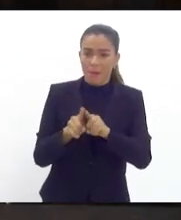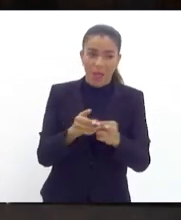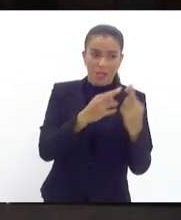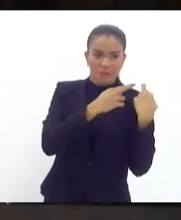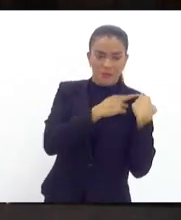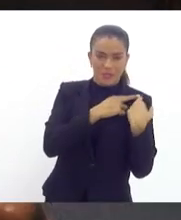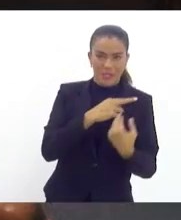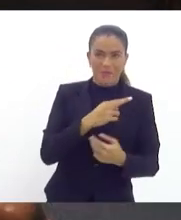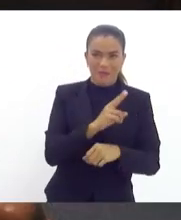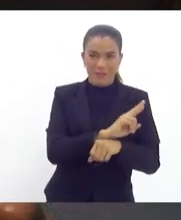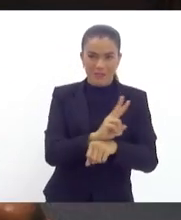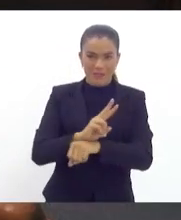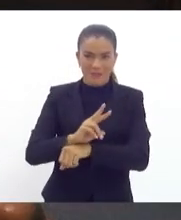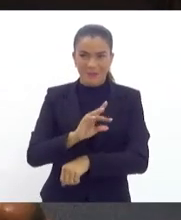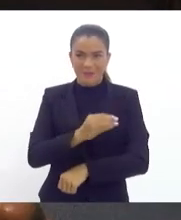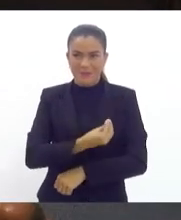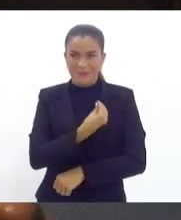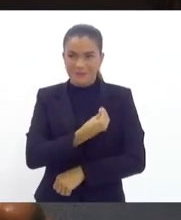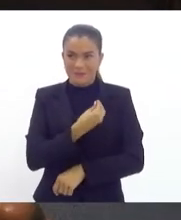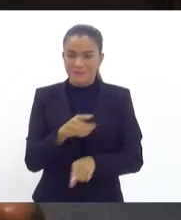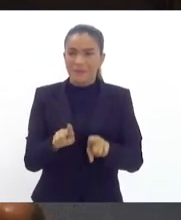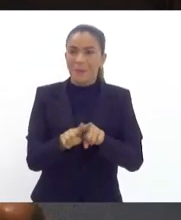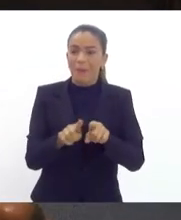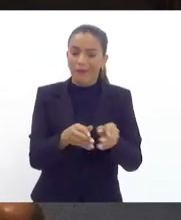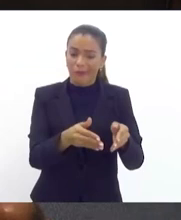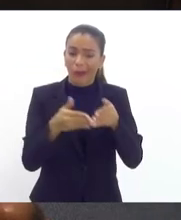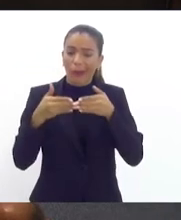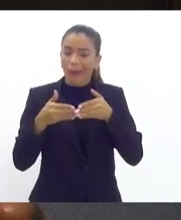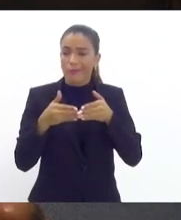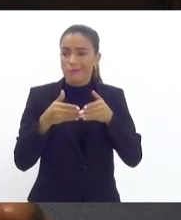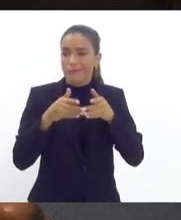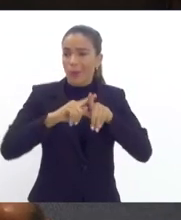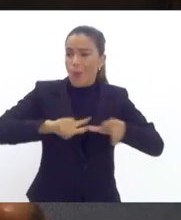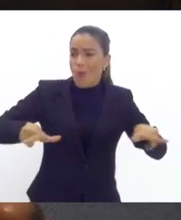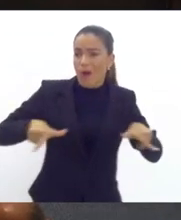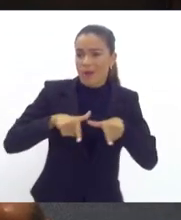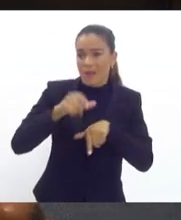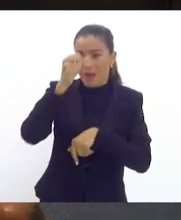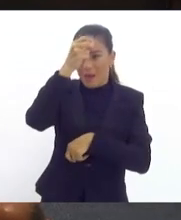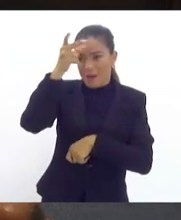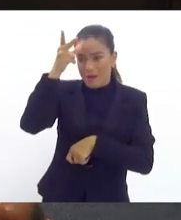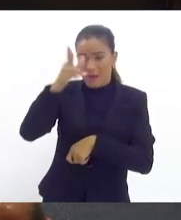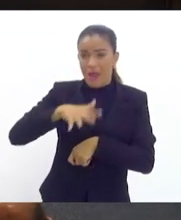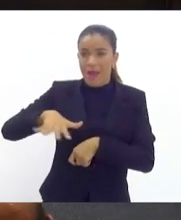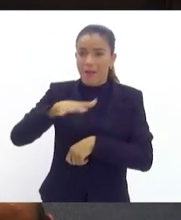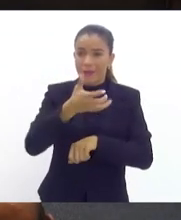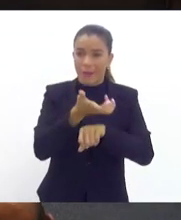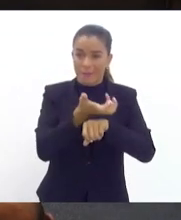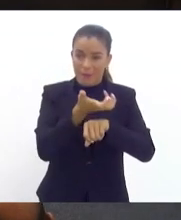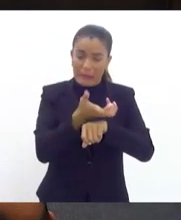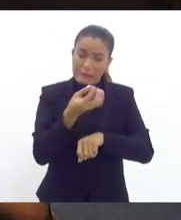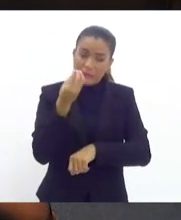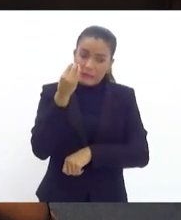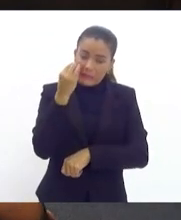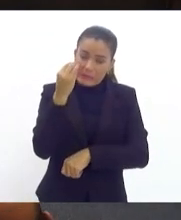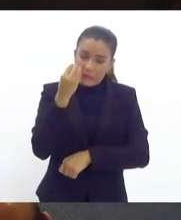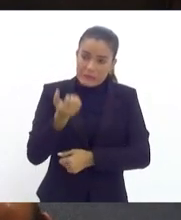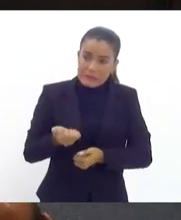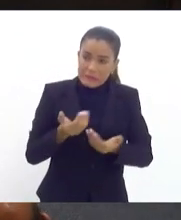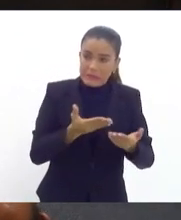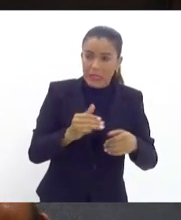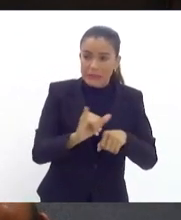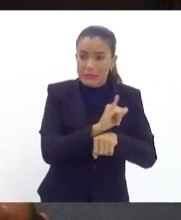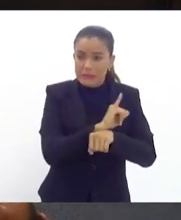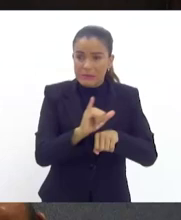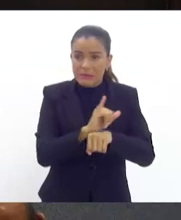responsabilidade faça a ausência da prefeitura mas o segurança presente tem pelo menos ali na região da praça atentado da algum